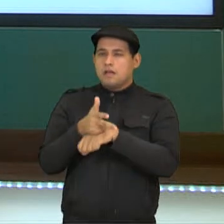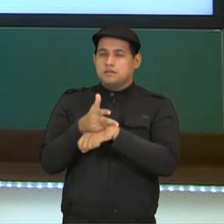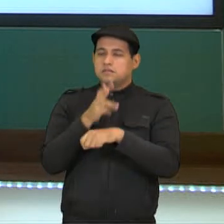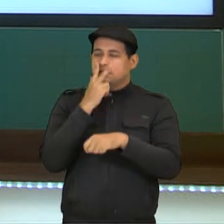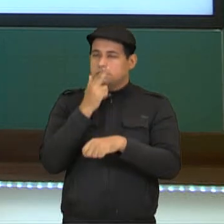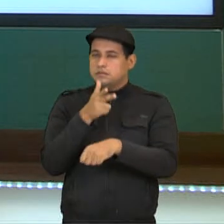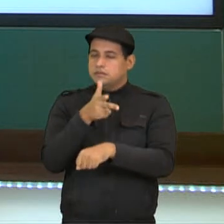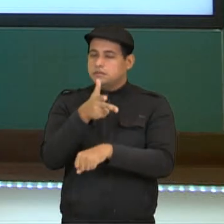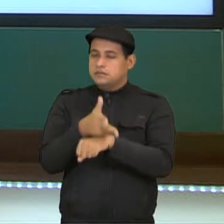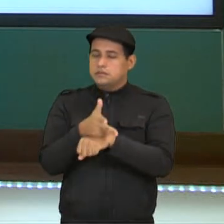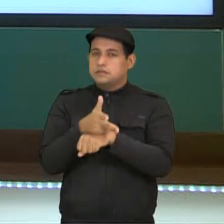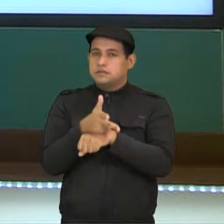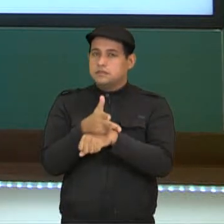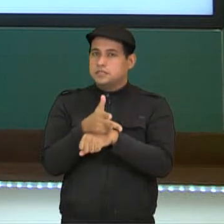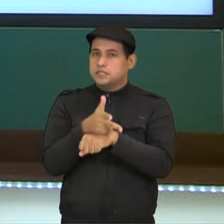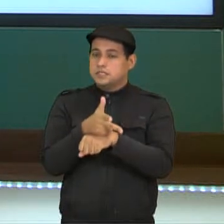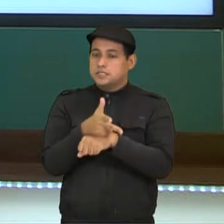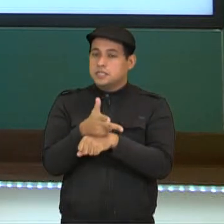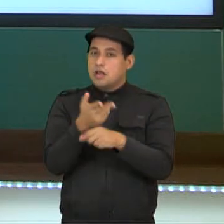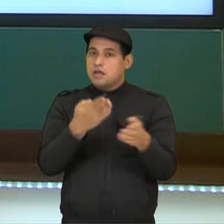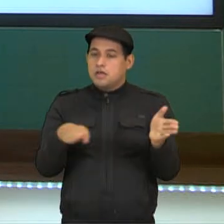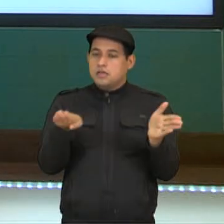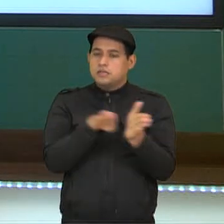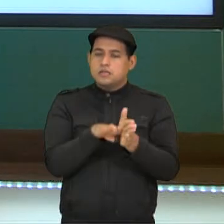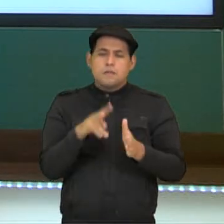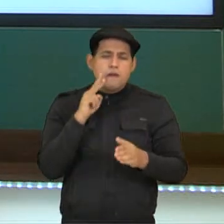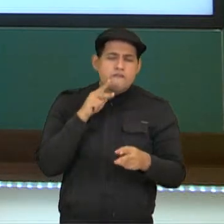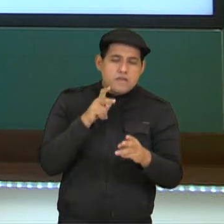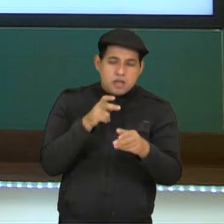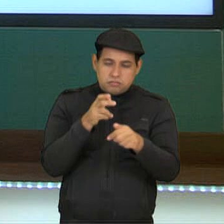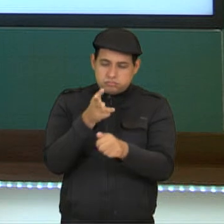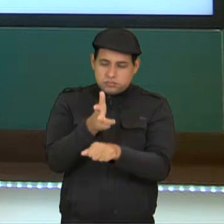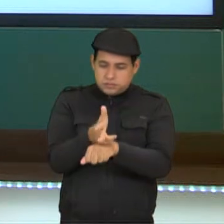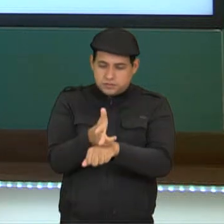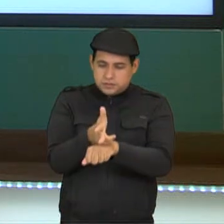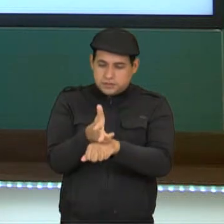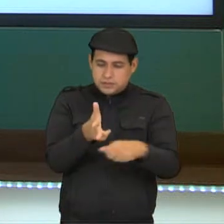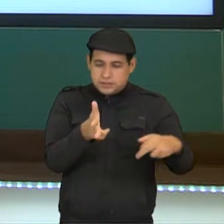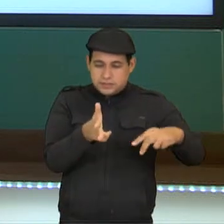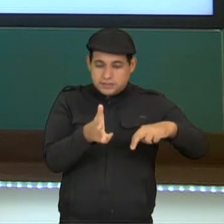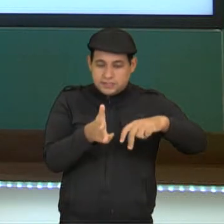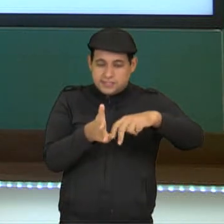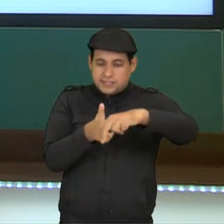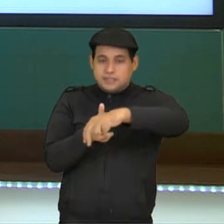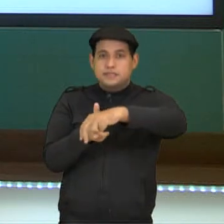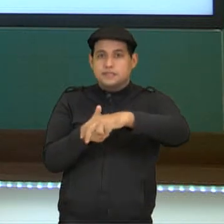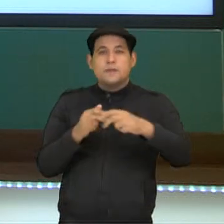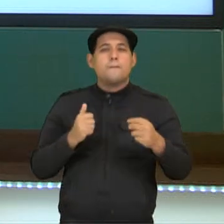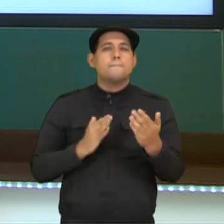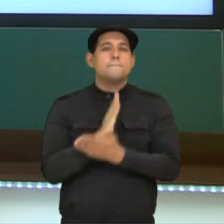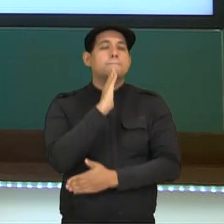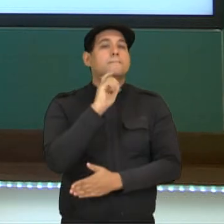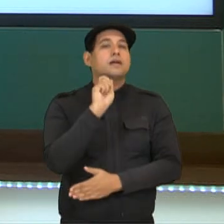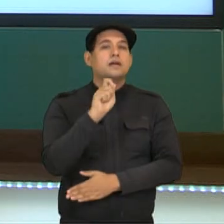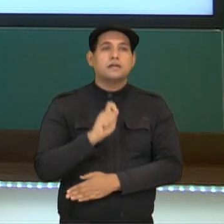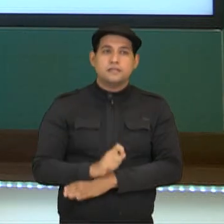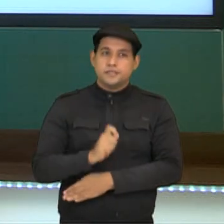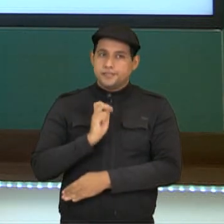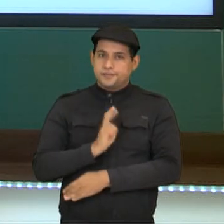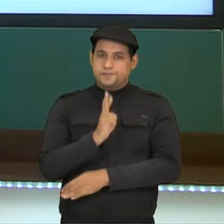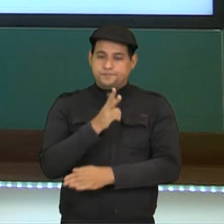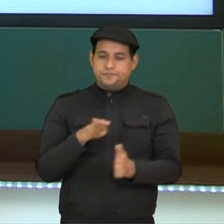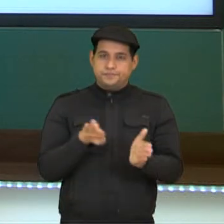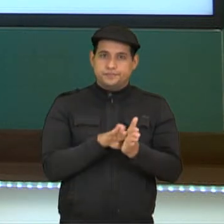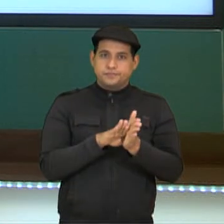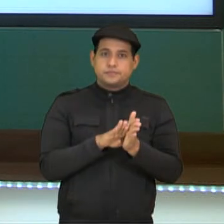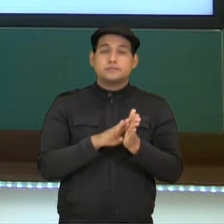câmera fotográfica que vai tirar foto do momento da chegada, para ver quem que passou com o tronco primeiro, enfim. Então, aqui, sempre a chegada aqui.